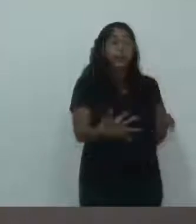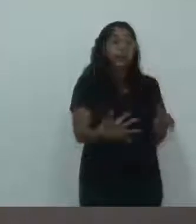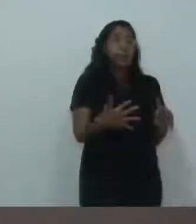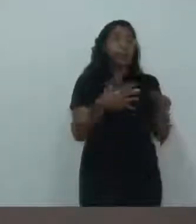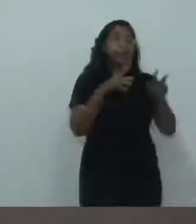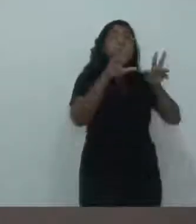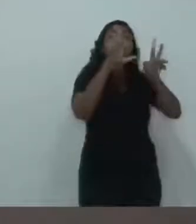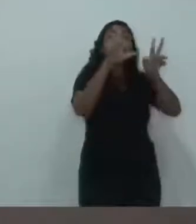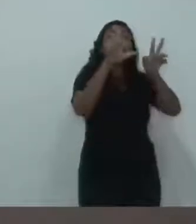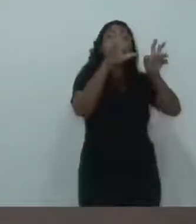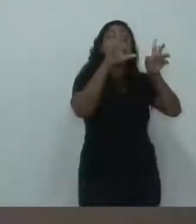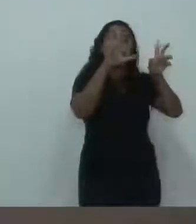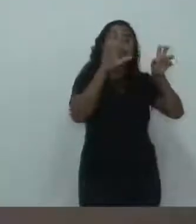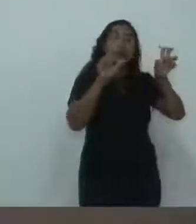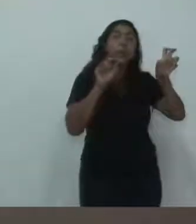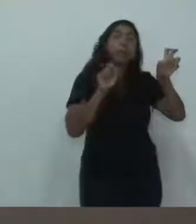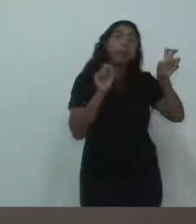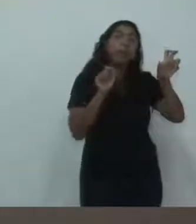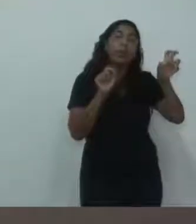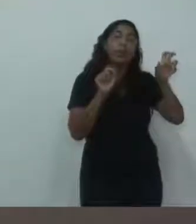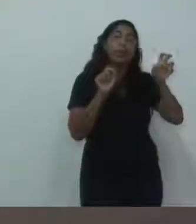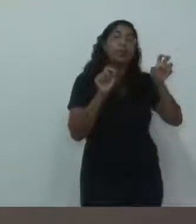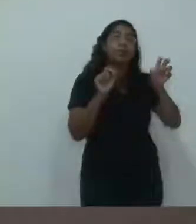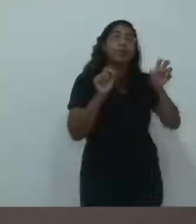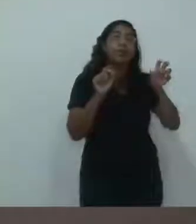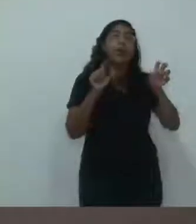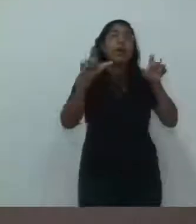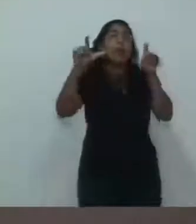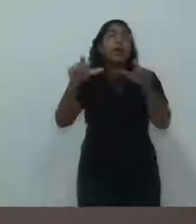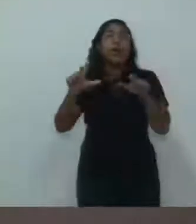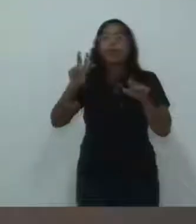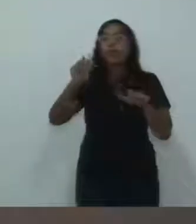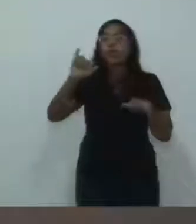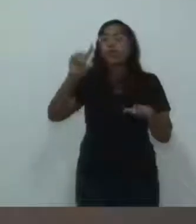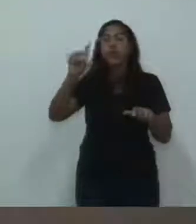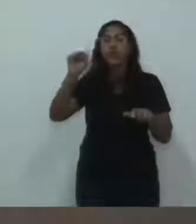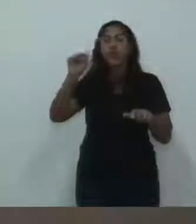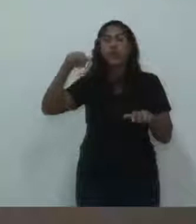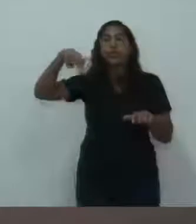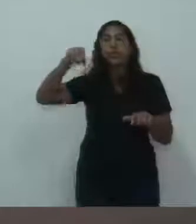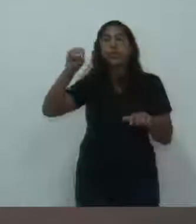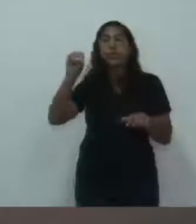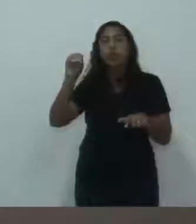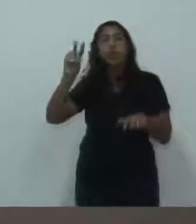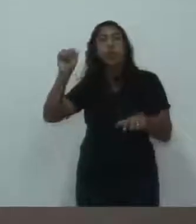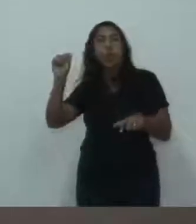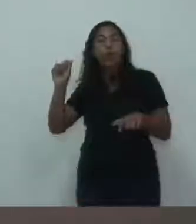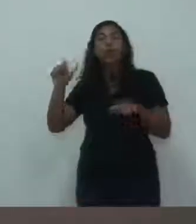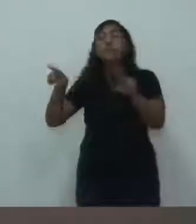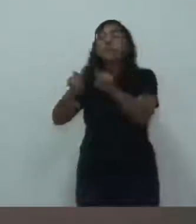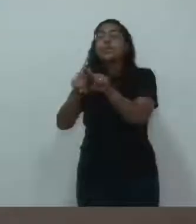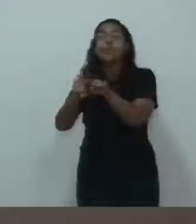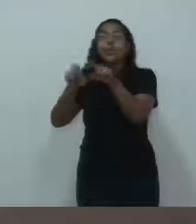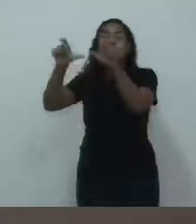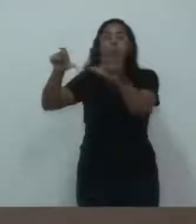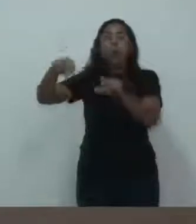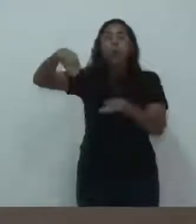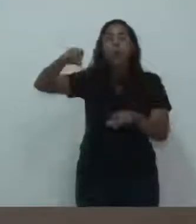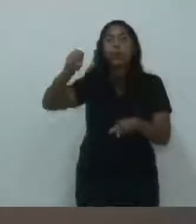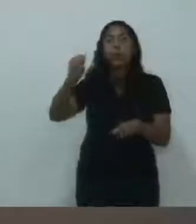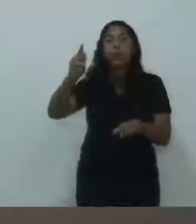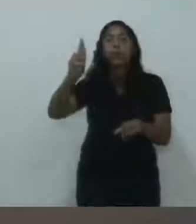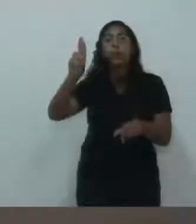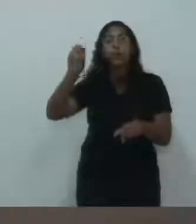tema que é muito caro ali para Vida Nova e Altos do Morumbi, que é a questão da segurança. Ali,